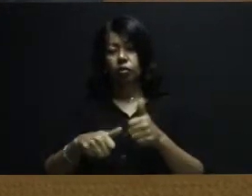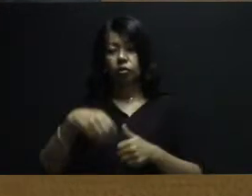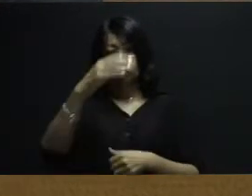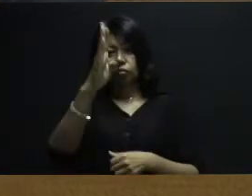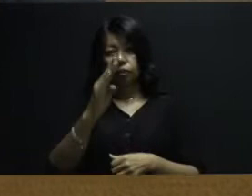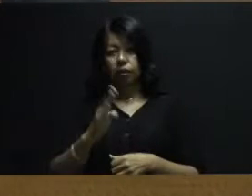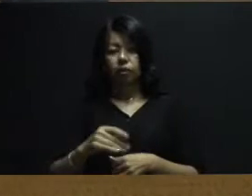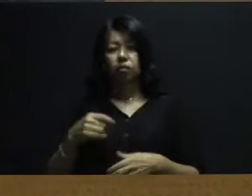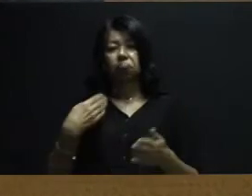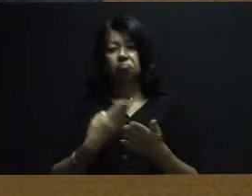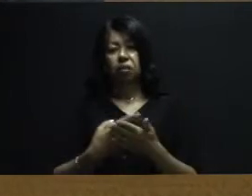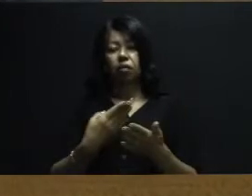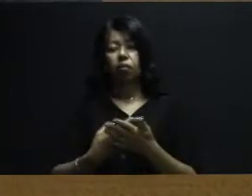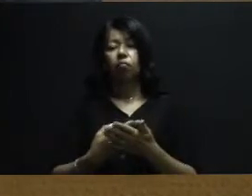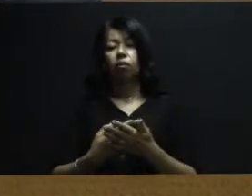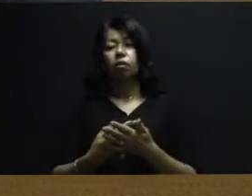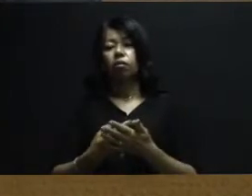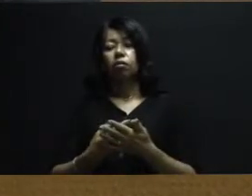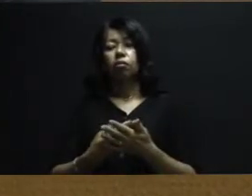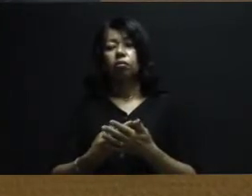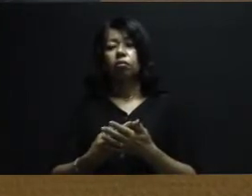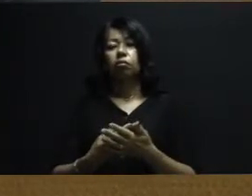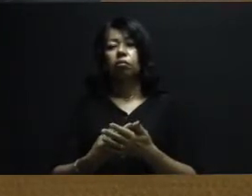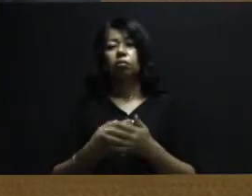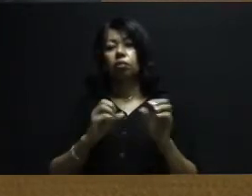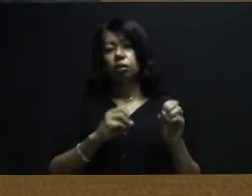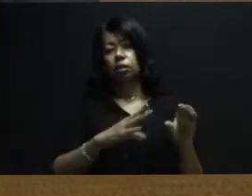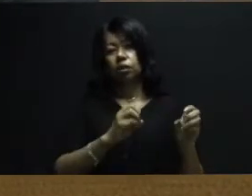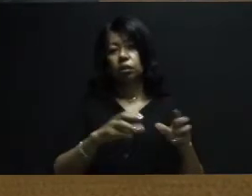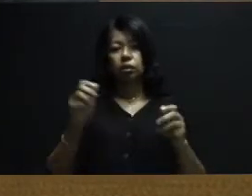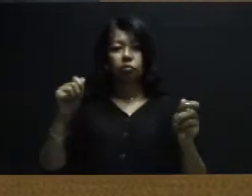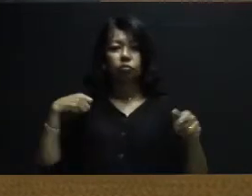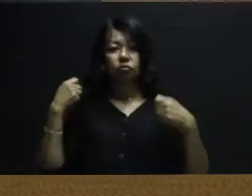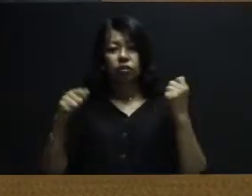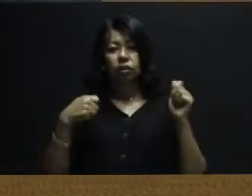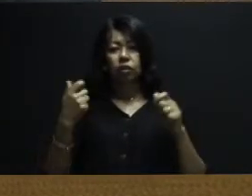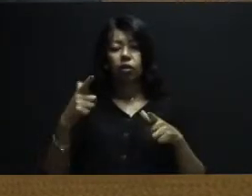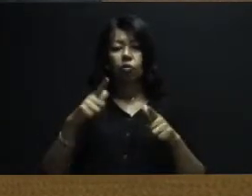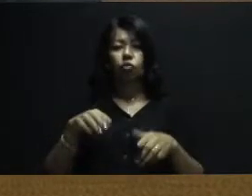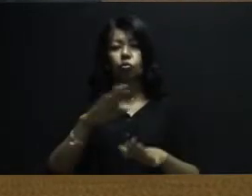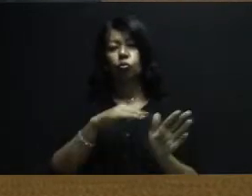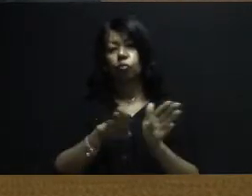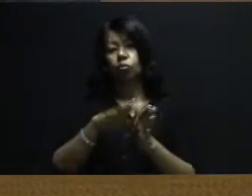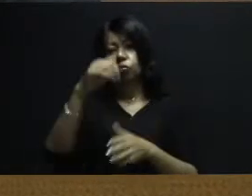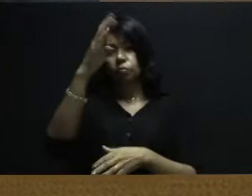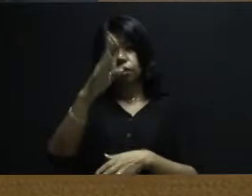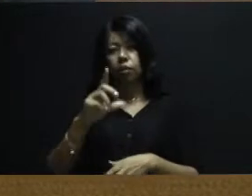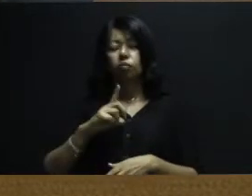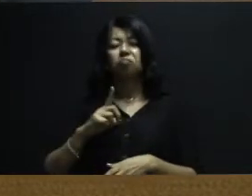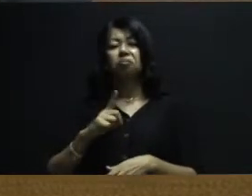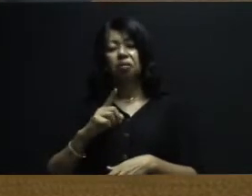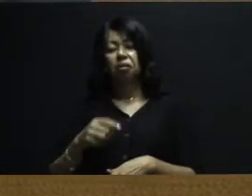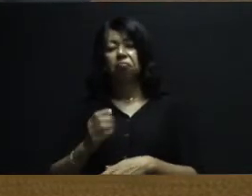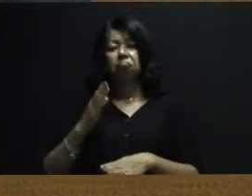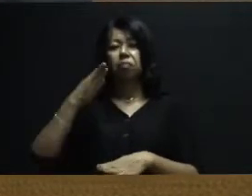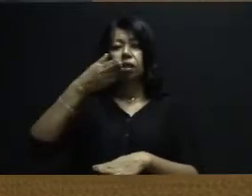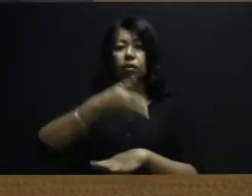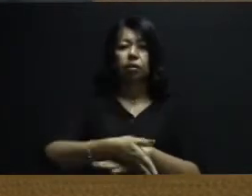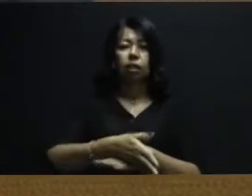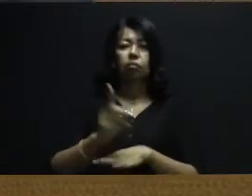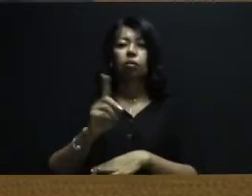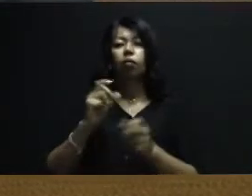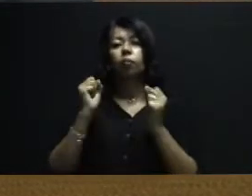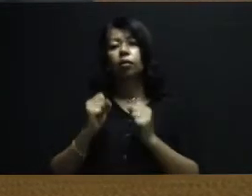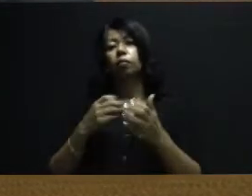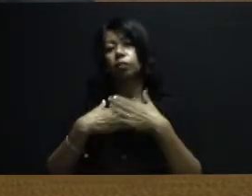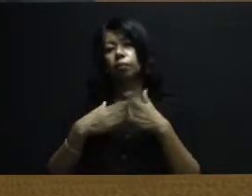educação física, onde todos os brasileiros têm acesso, ou deveriam ter. Então nós não podemos perder